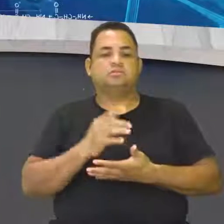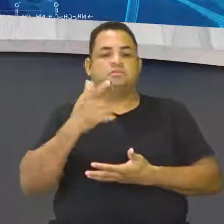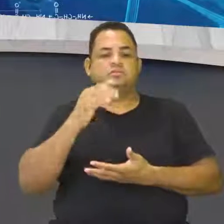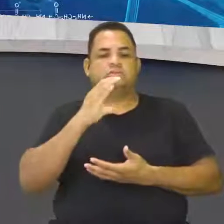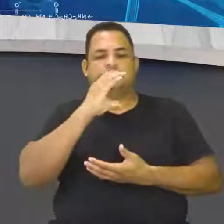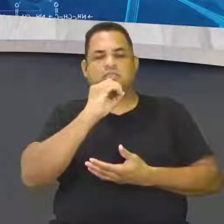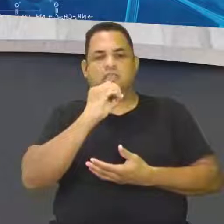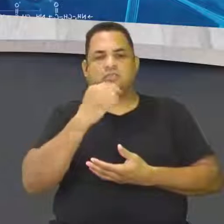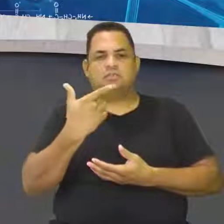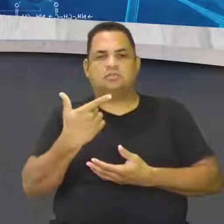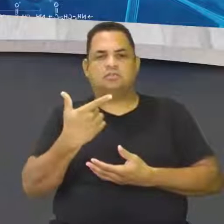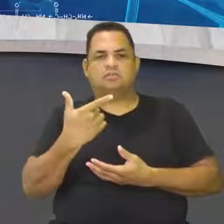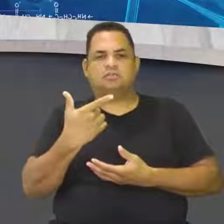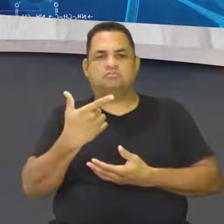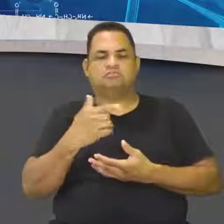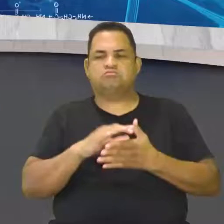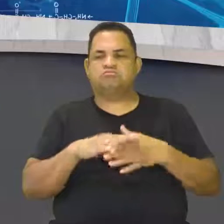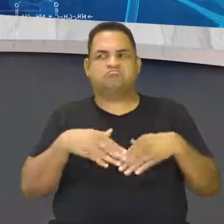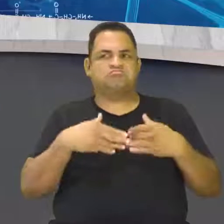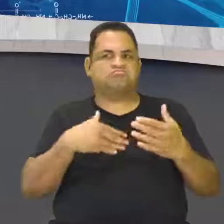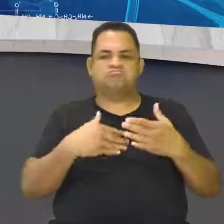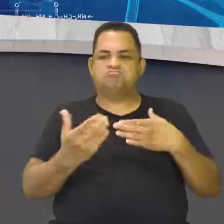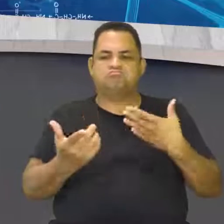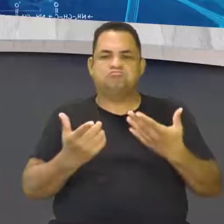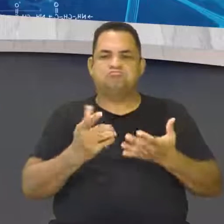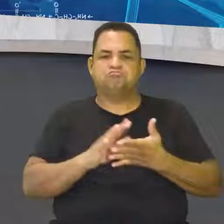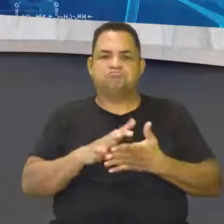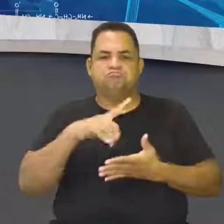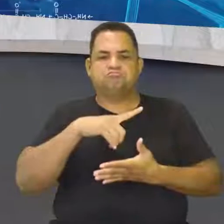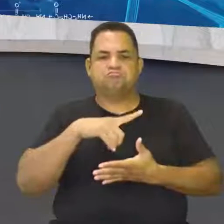oxigênio, nem o combustível, mesmo